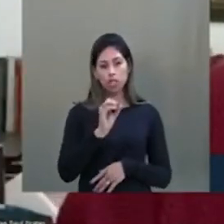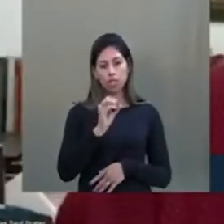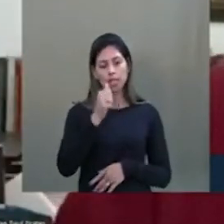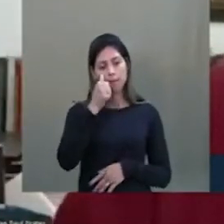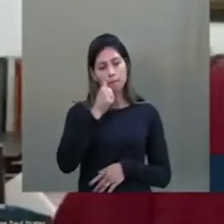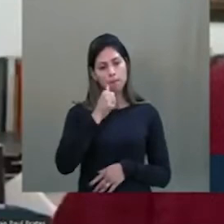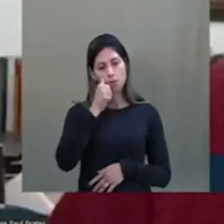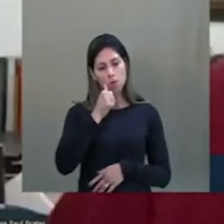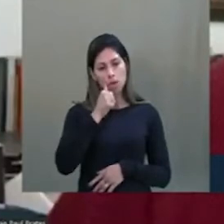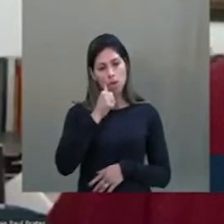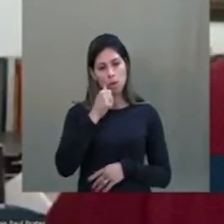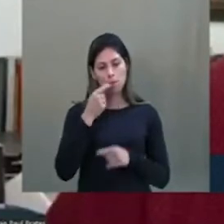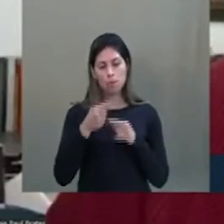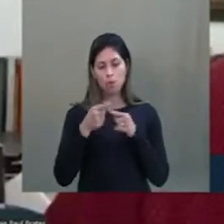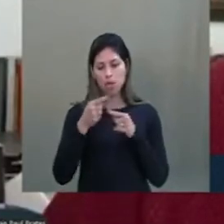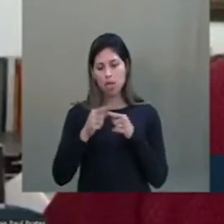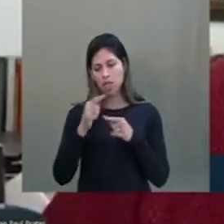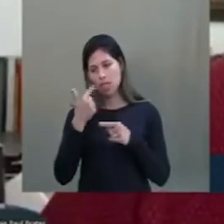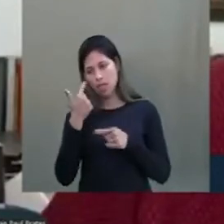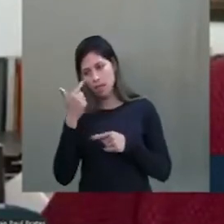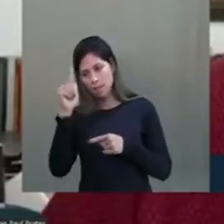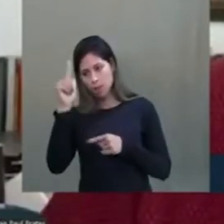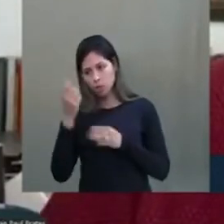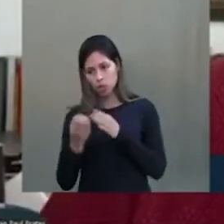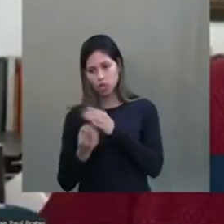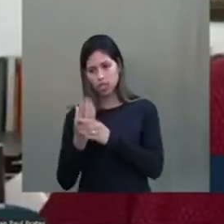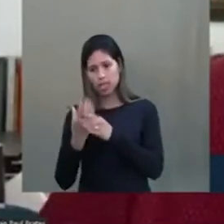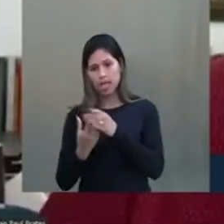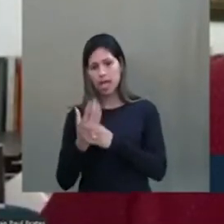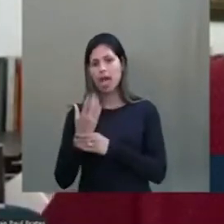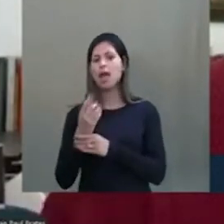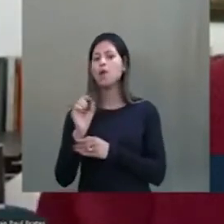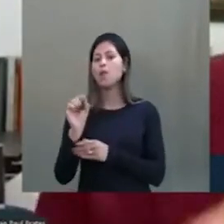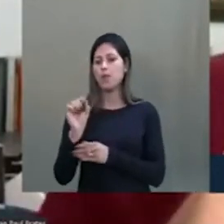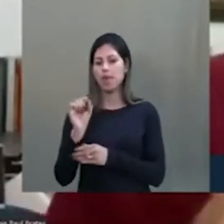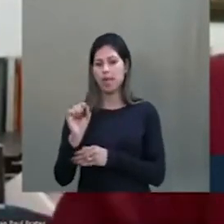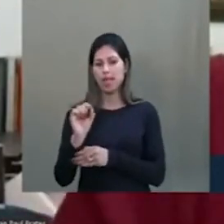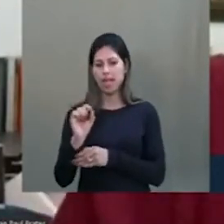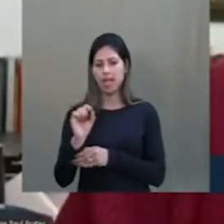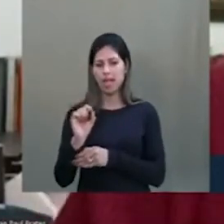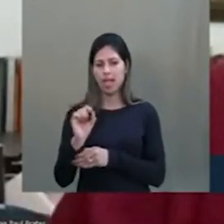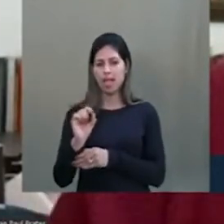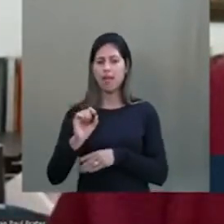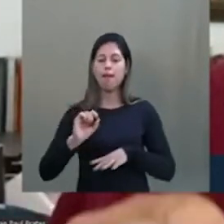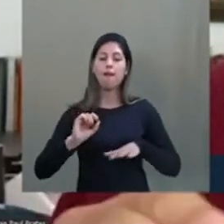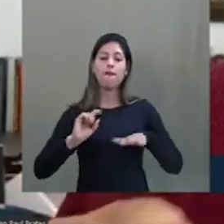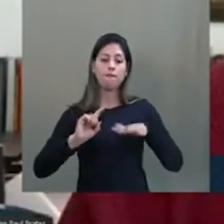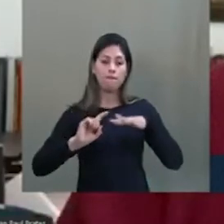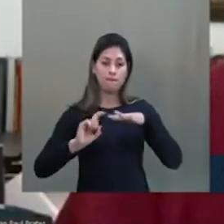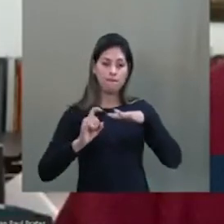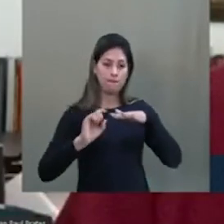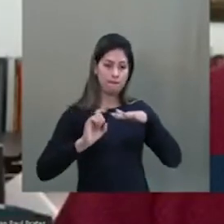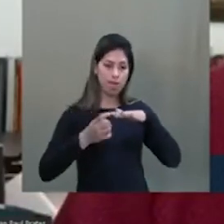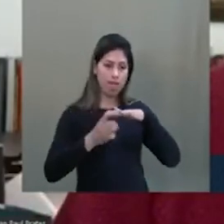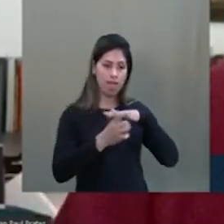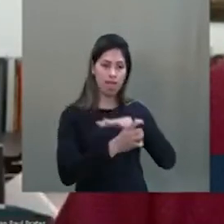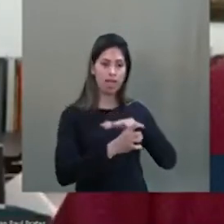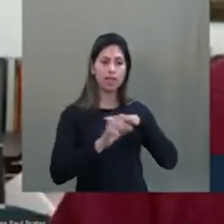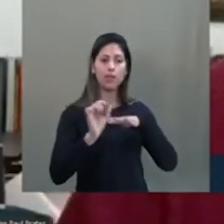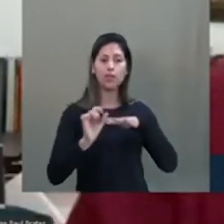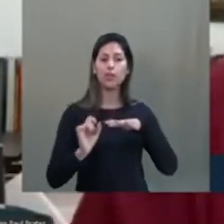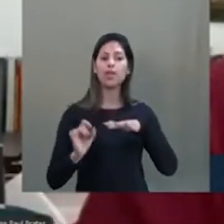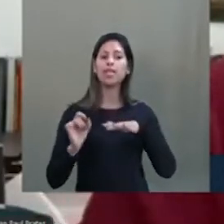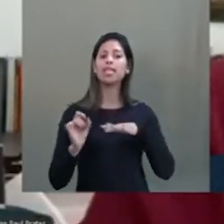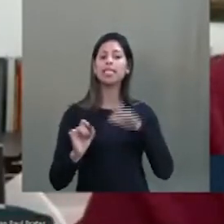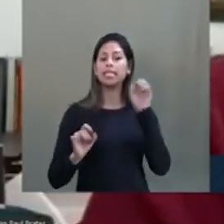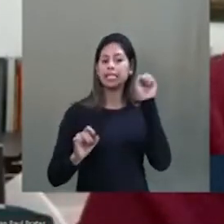não fabricarem fake news em cima dos nossos votos aqui. Esse voto sim é contra o destaque e,